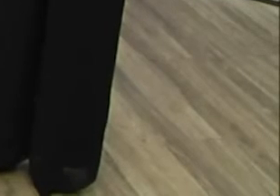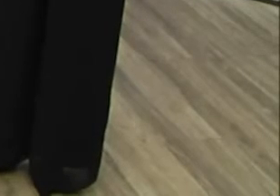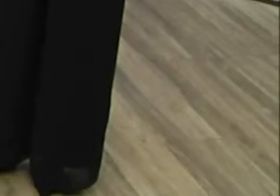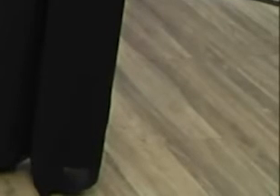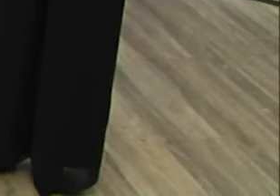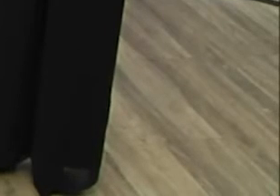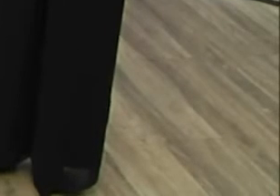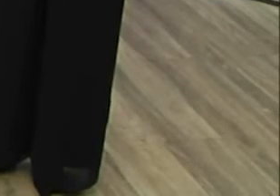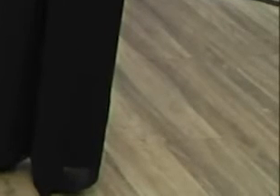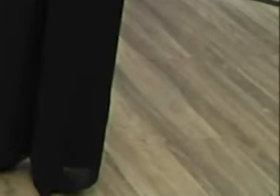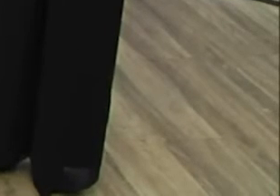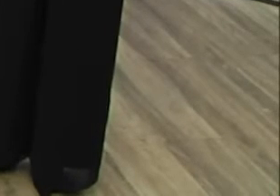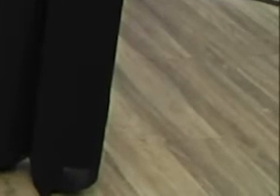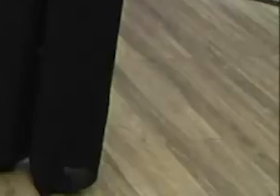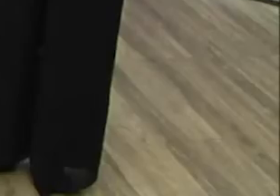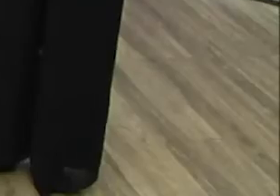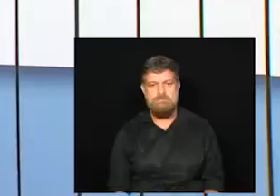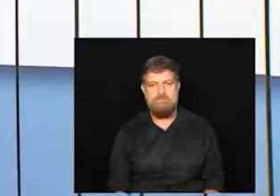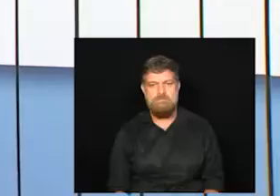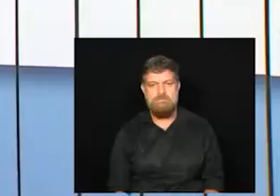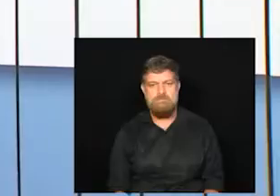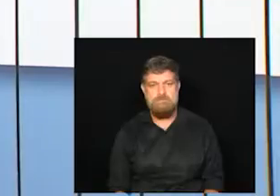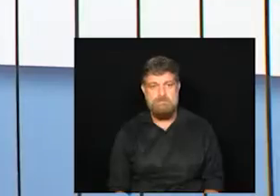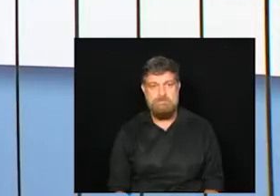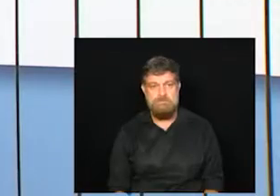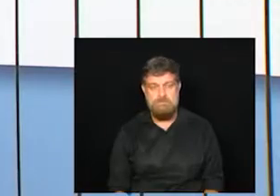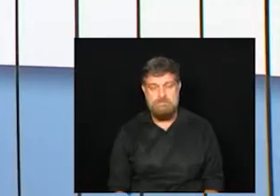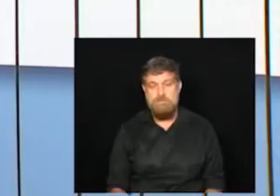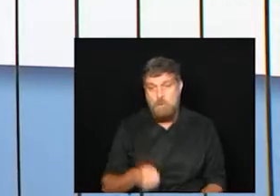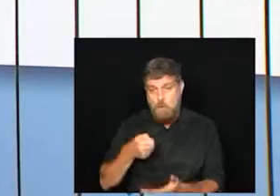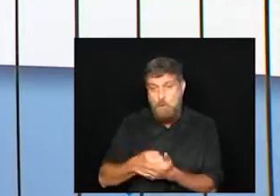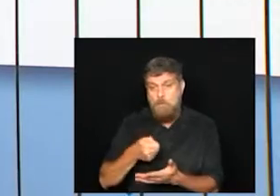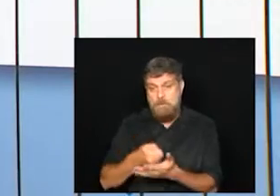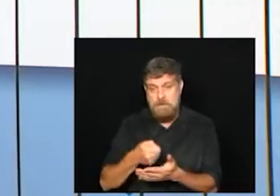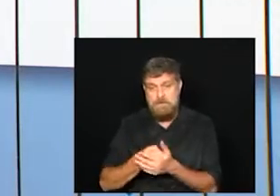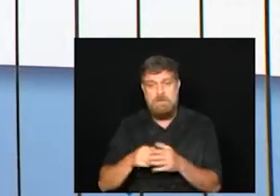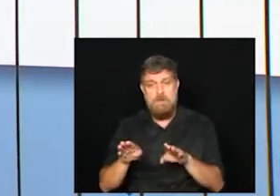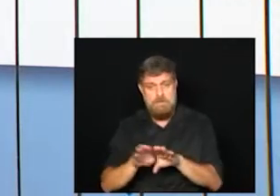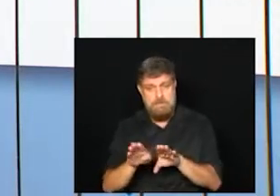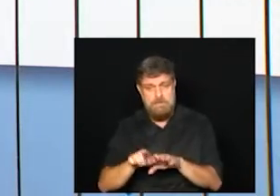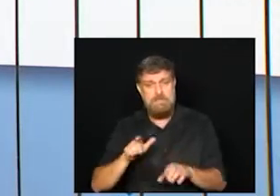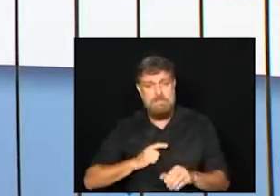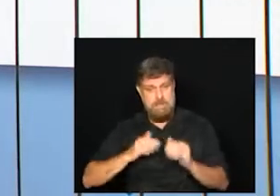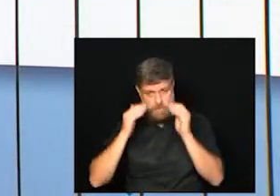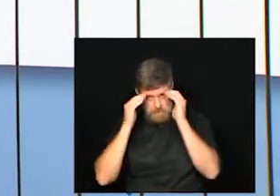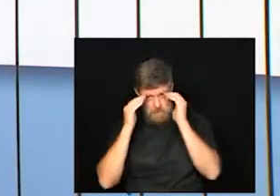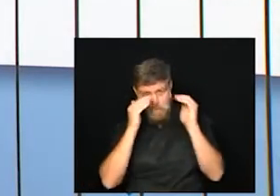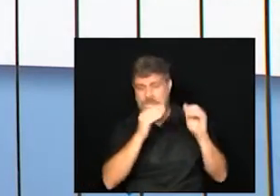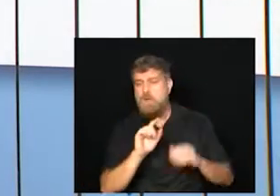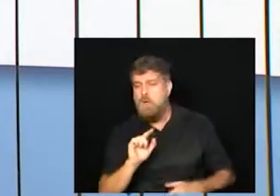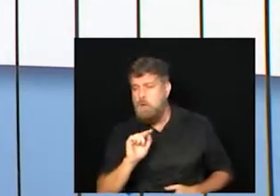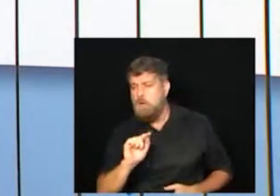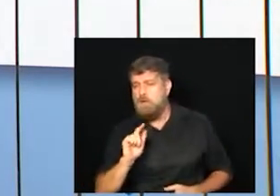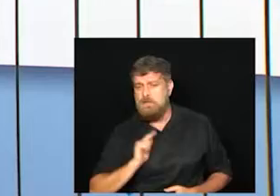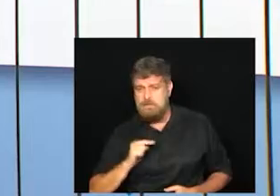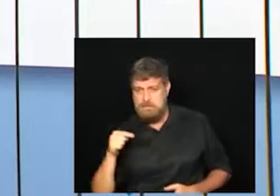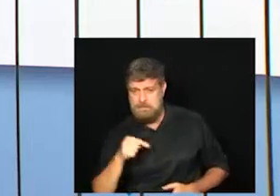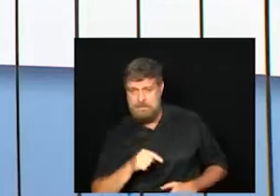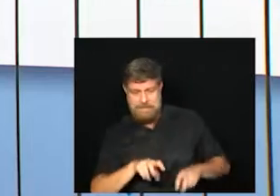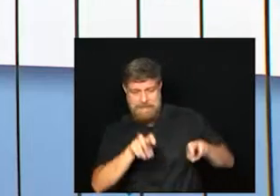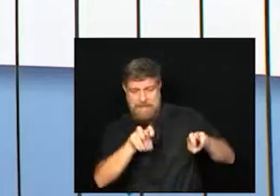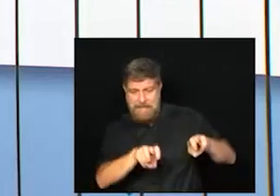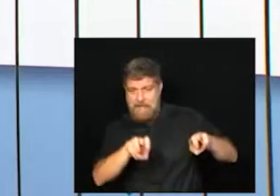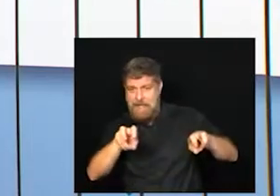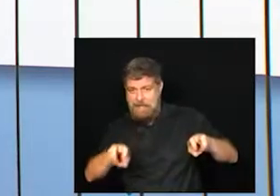protocolo contra a transmissão da Covid-19. É obrigatório, também deve se obedecer à sinalização que estão nas cadeiras